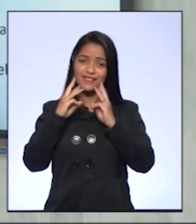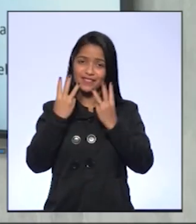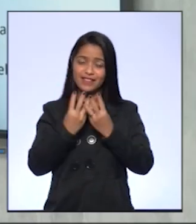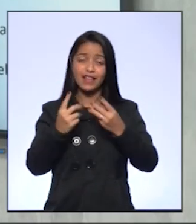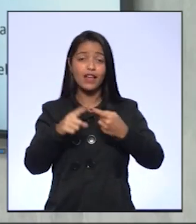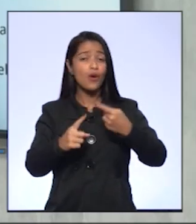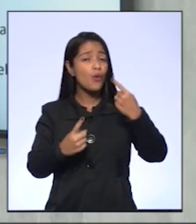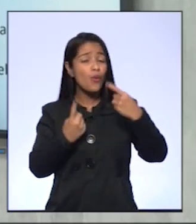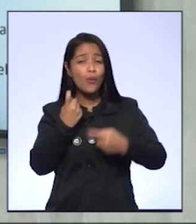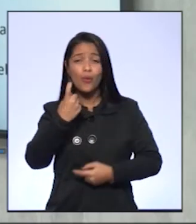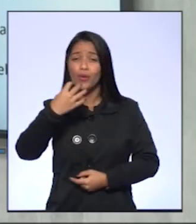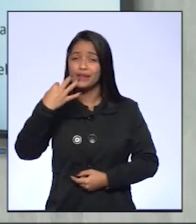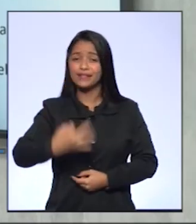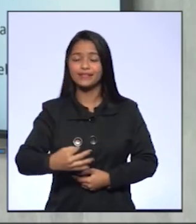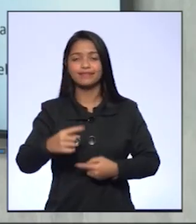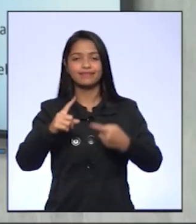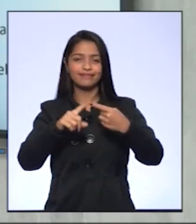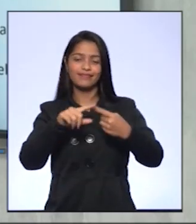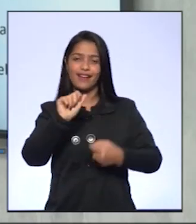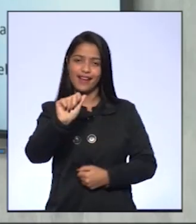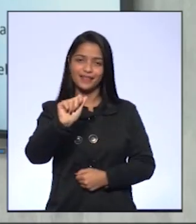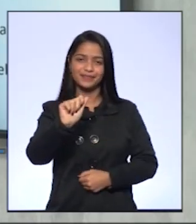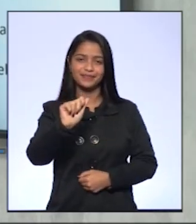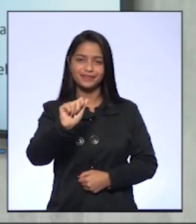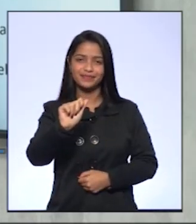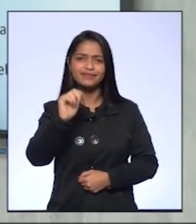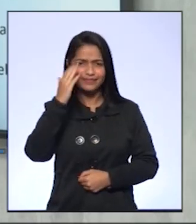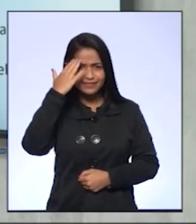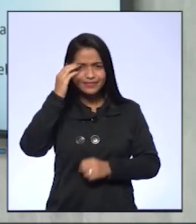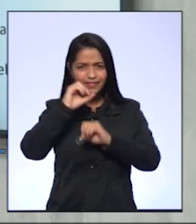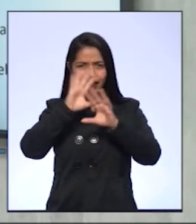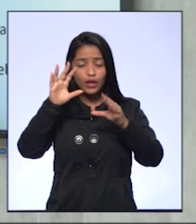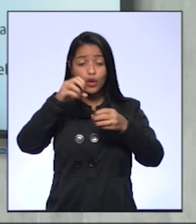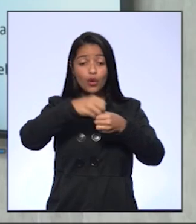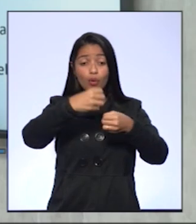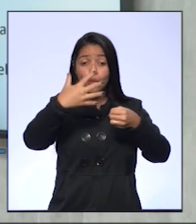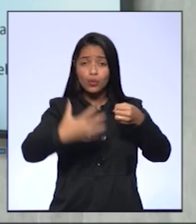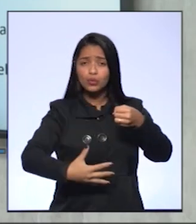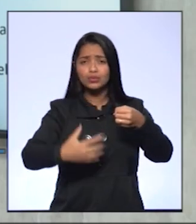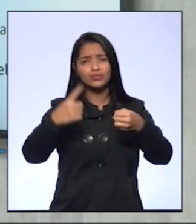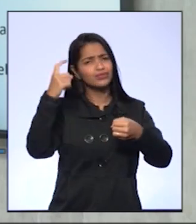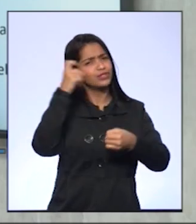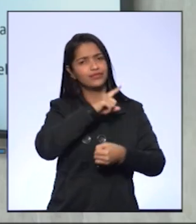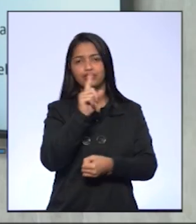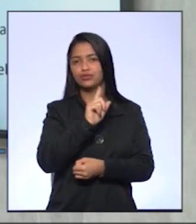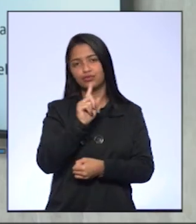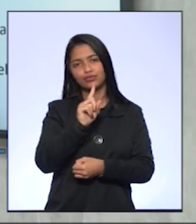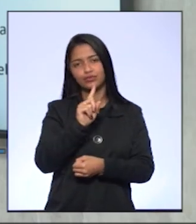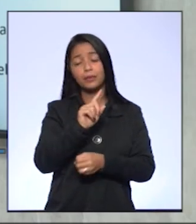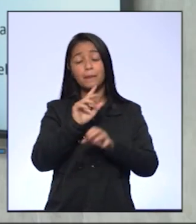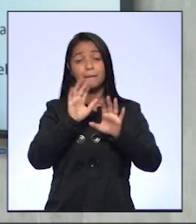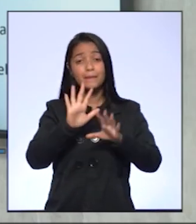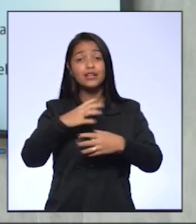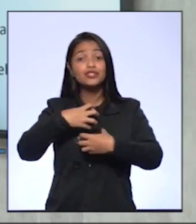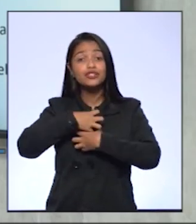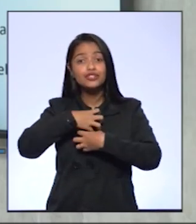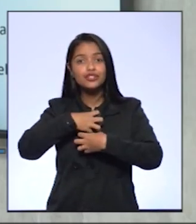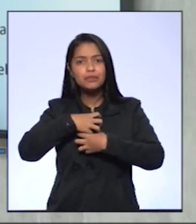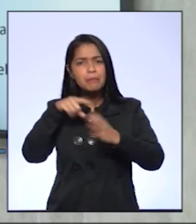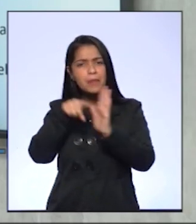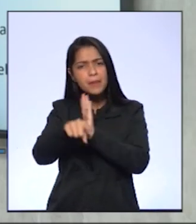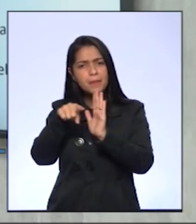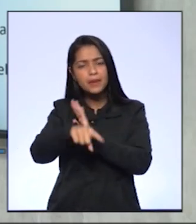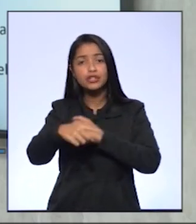A. Entende como o conteúdo não é difícil? Entende como o conteúdo em si não é difícil? O jeito que eles colocam é